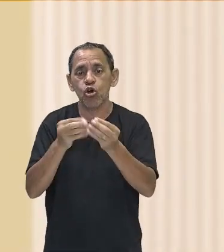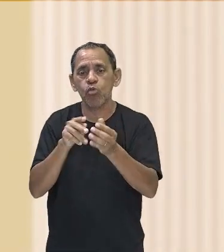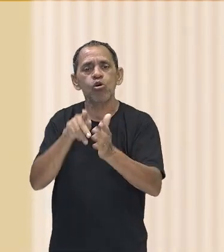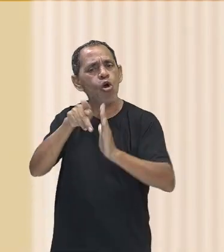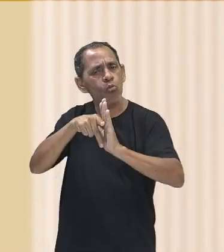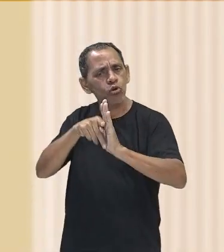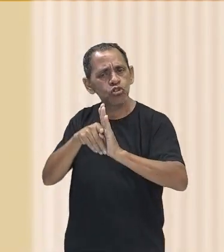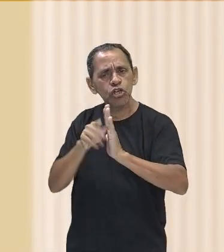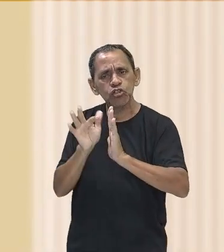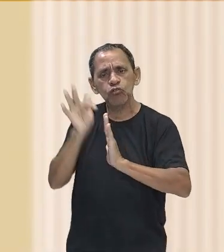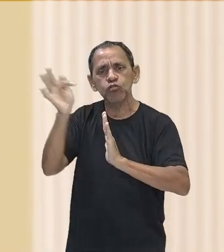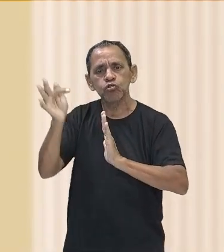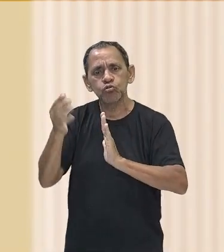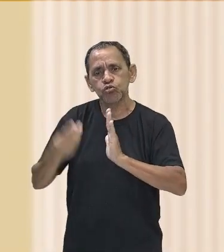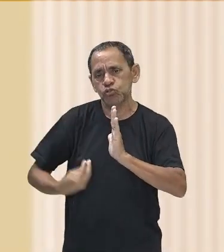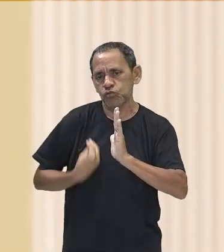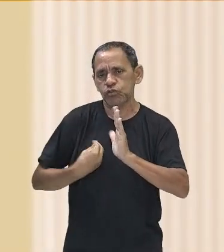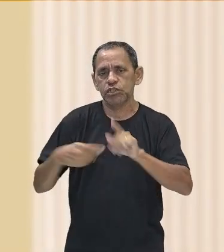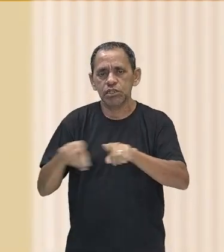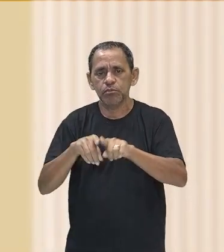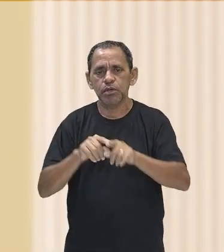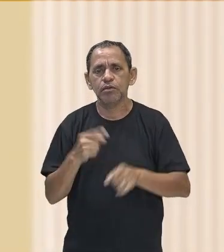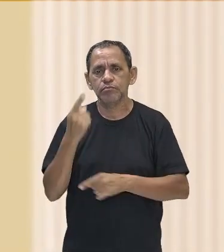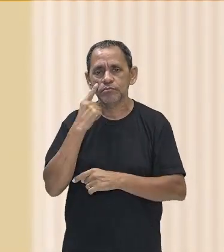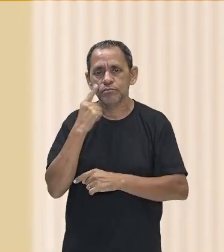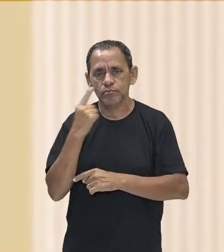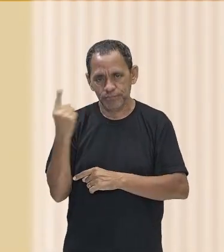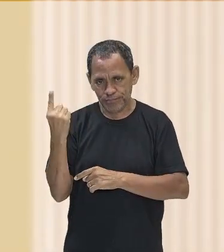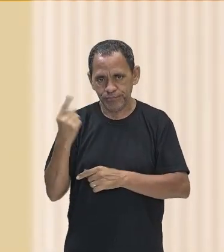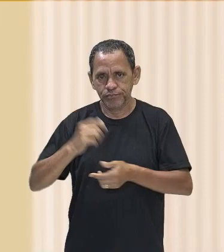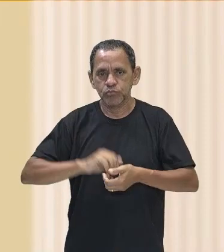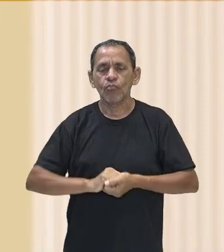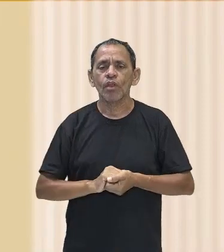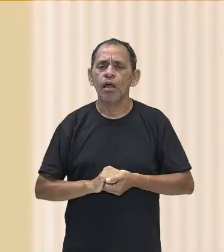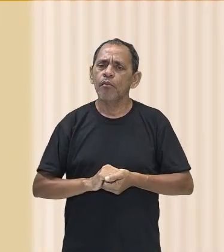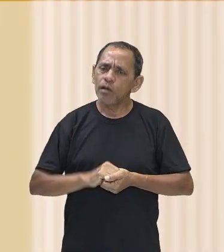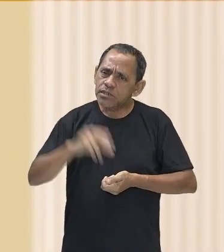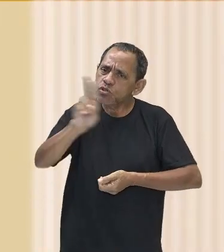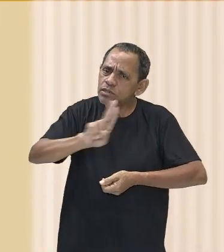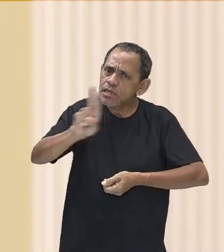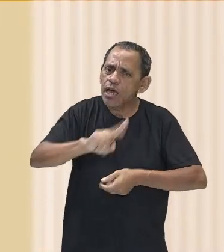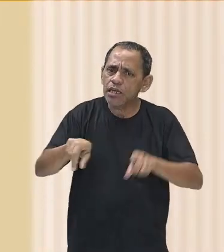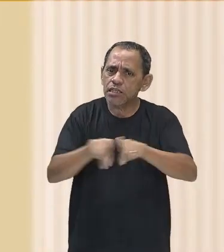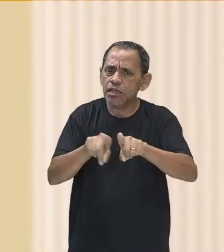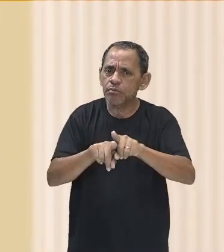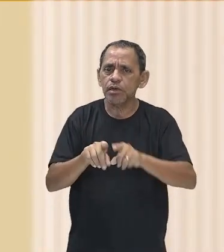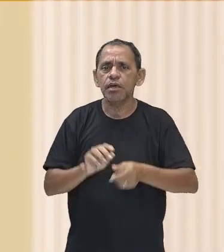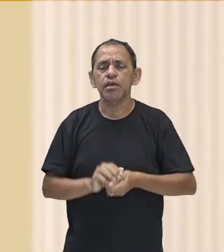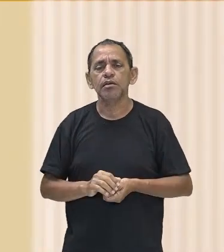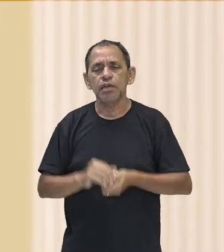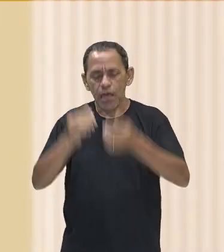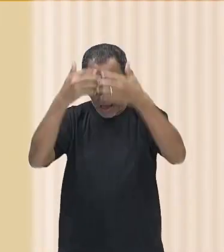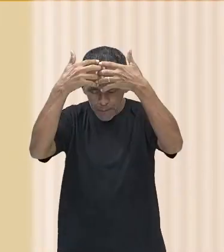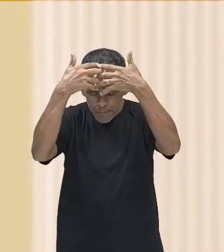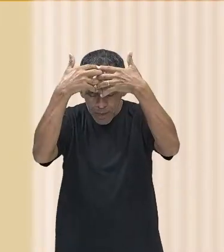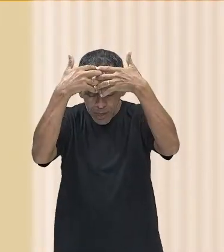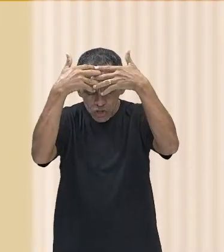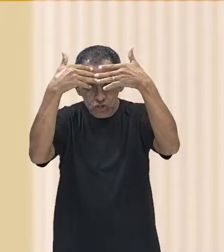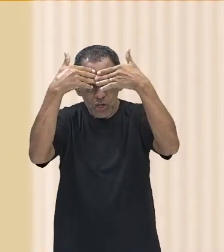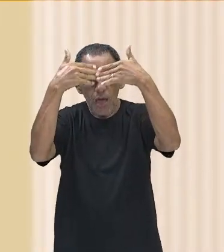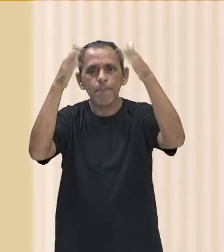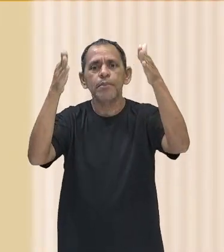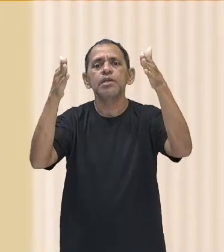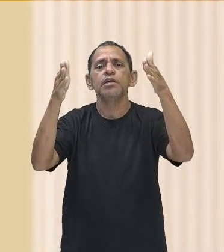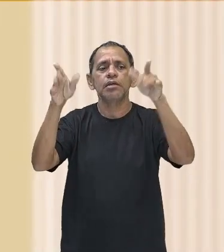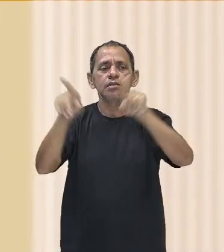delas aqui para vocês, para apresentar, para que vocês possam, né, aplicar e quem sabe aí já abrir um pouquinho a mente de vocês, né,